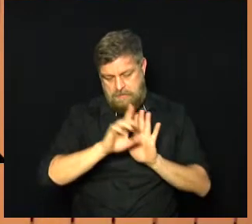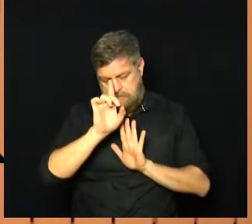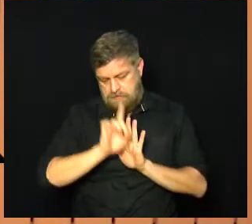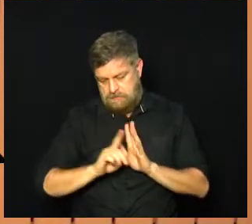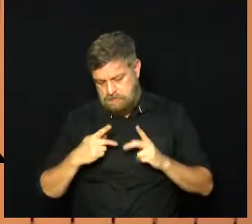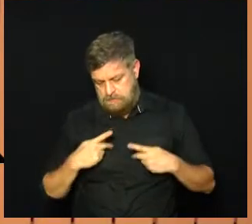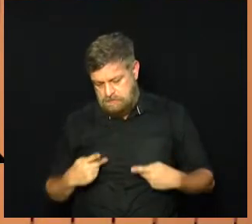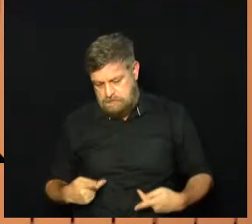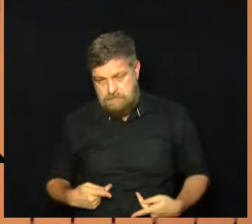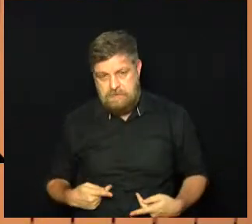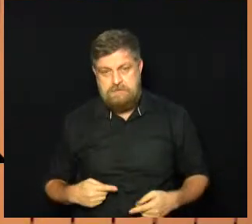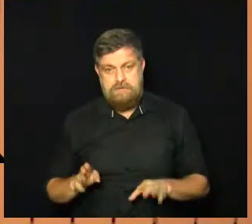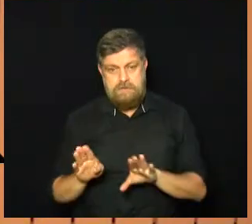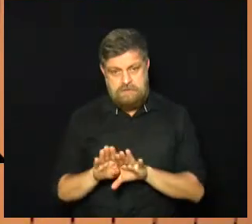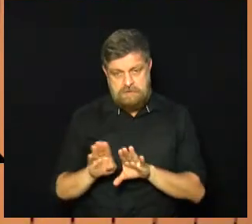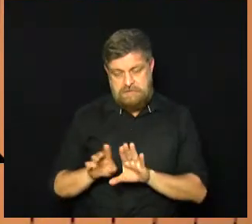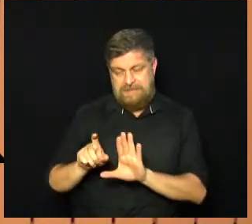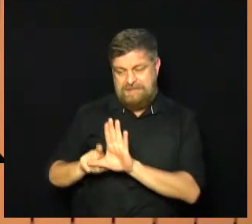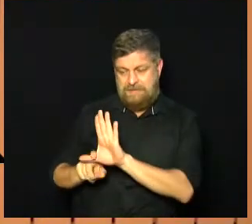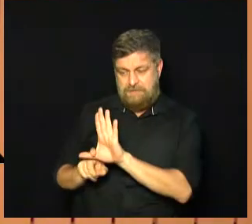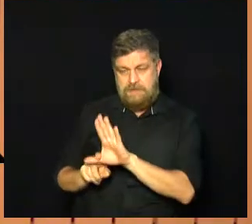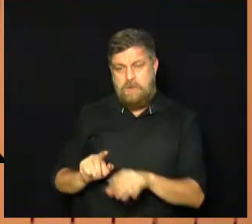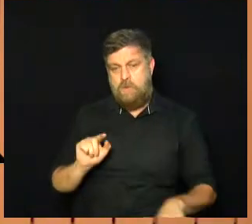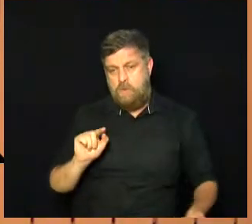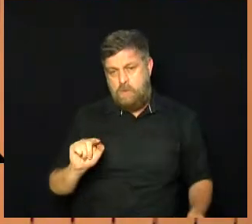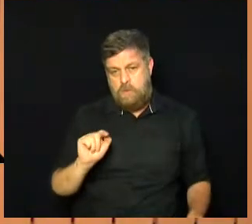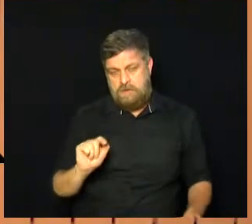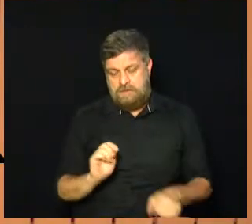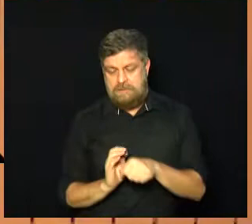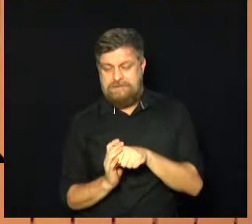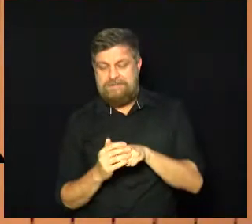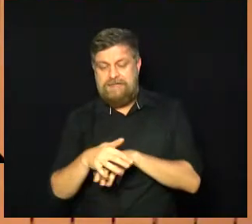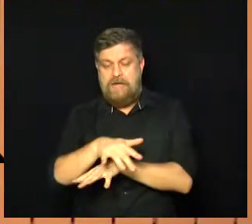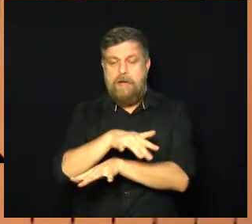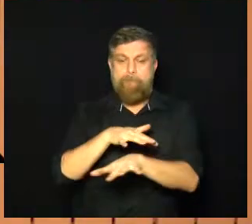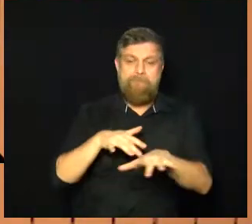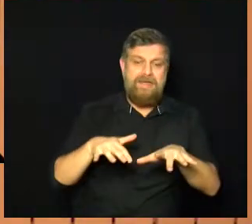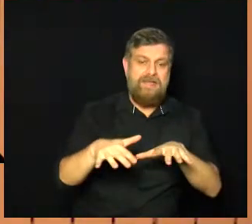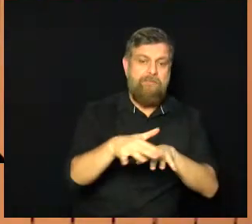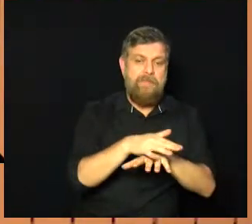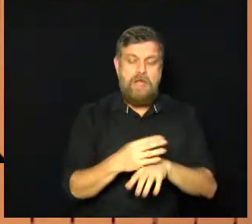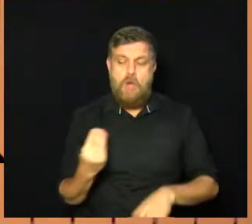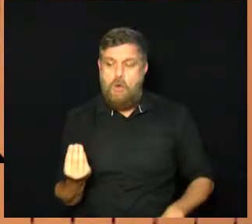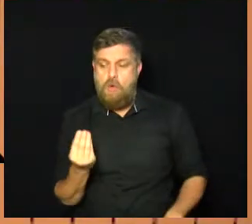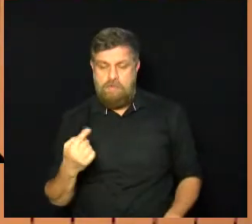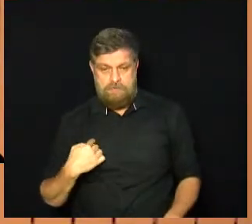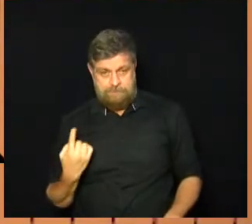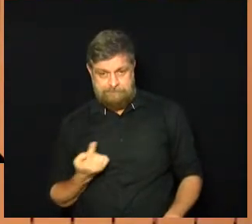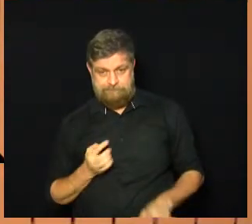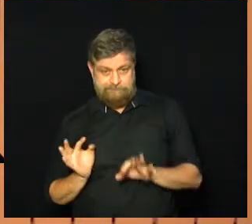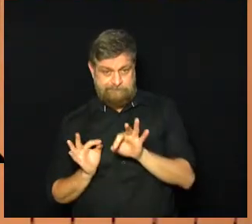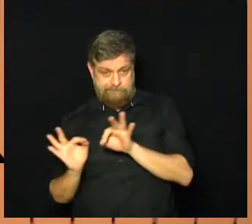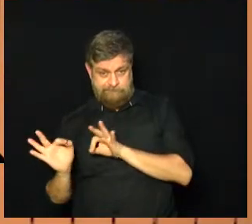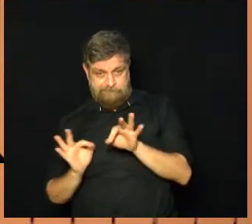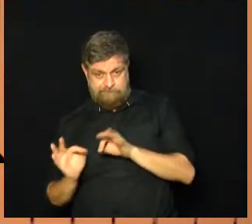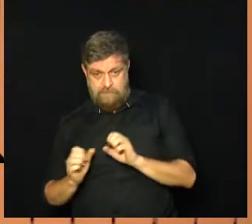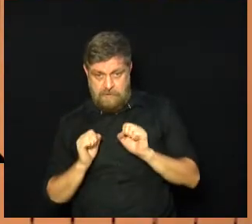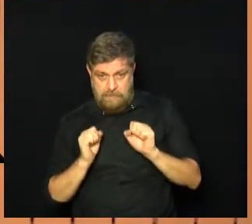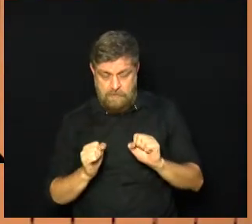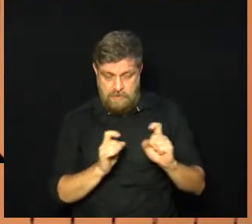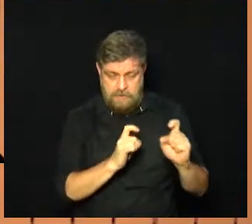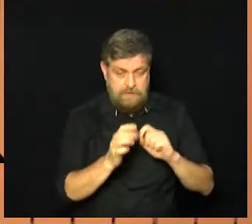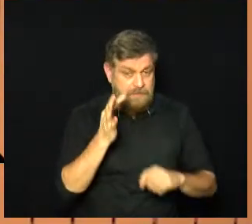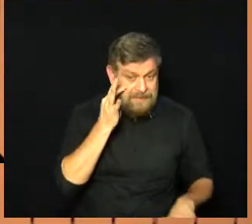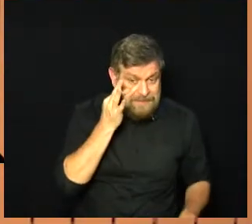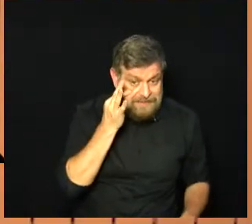Humanos, e isso também depende, né, um pouco da pandemia e de como que a gente vai conseguir se organizar, se a gente vai poder se reunir,